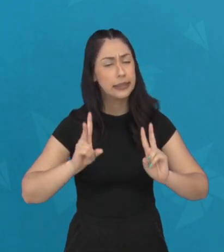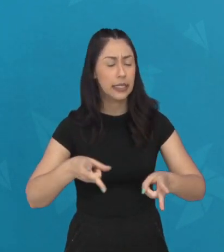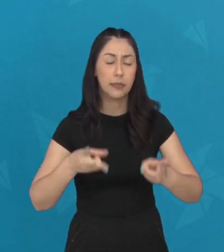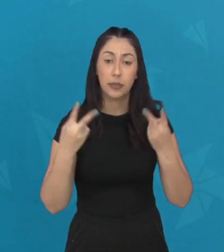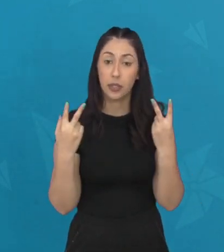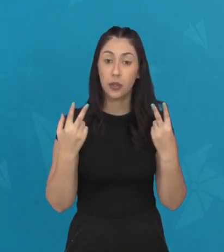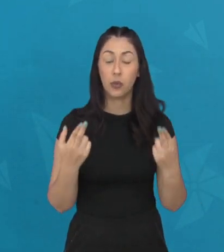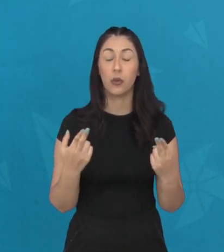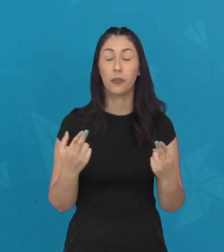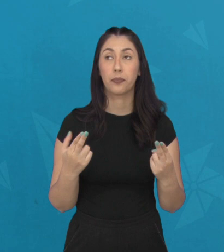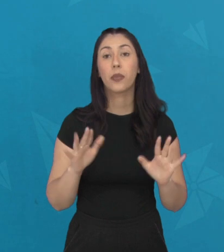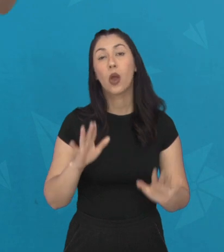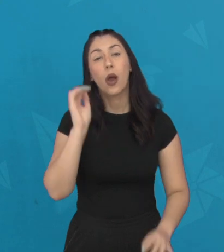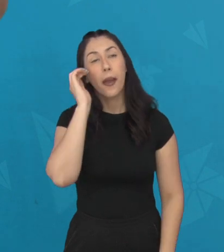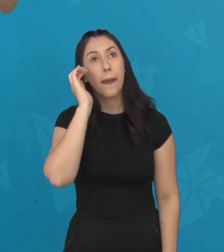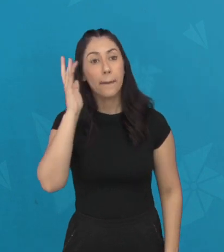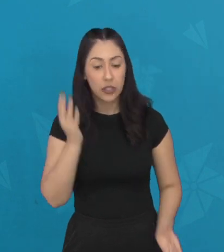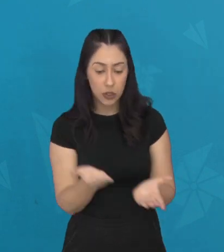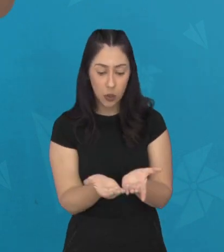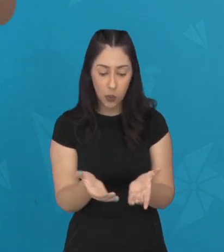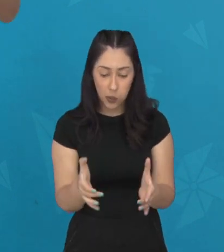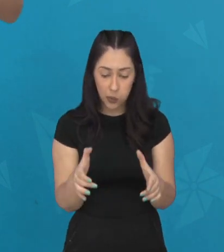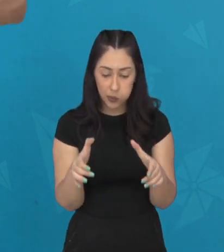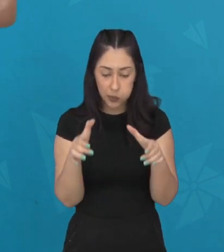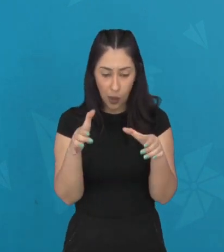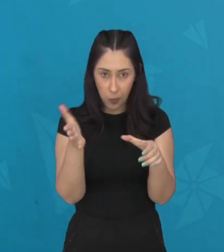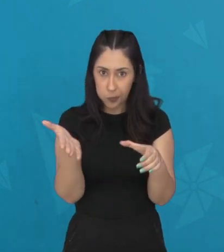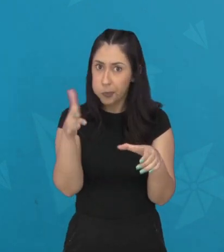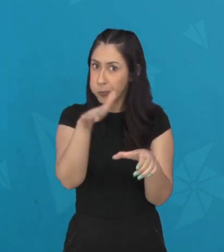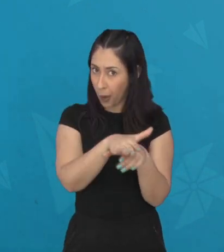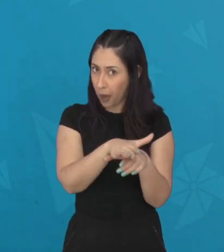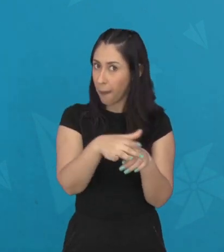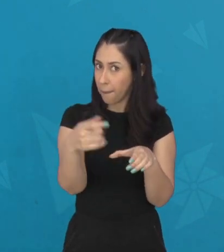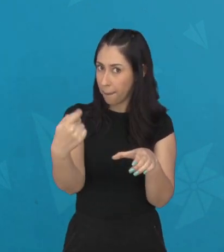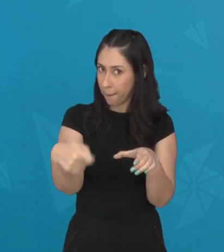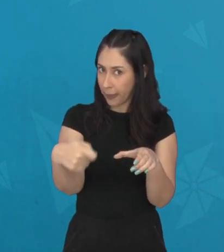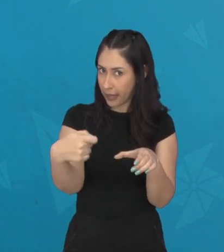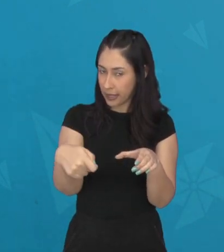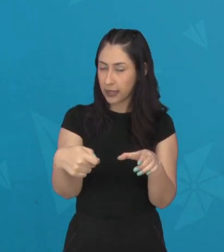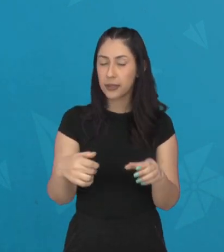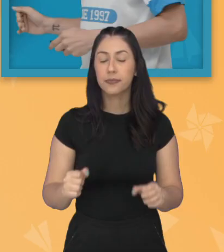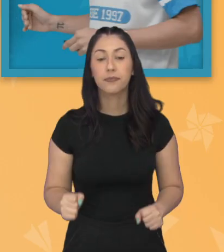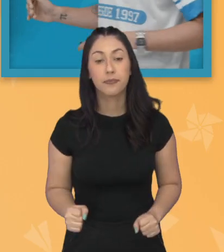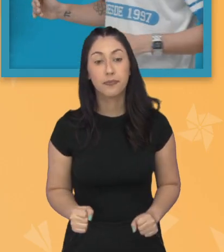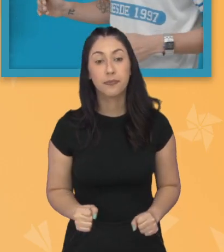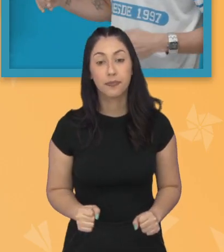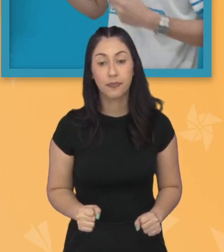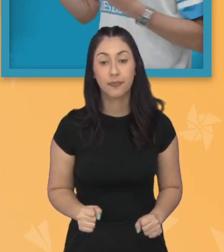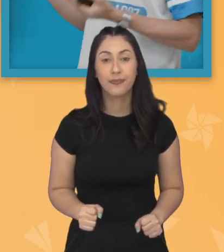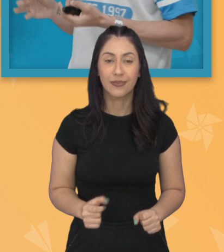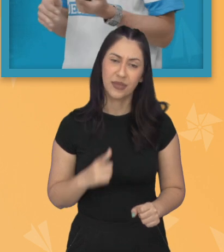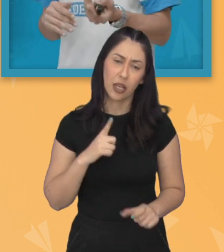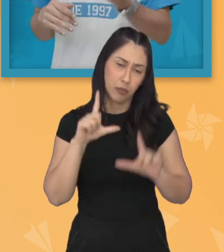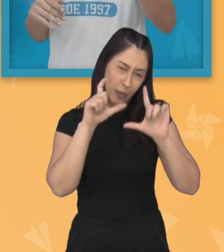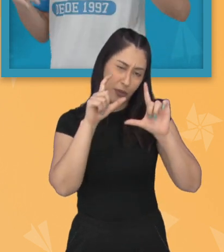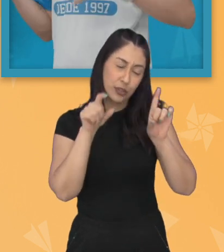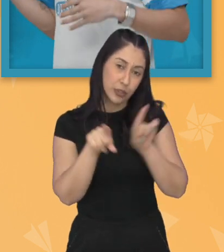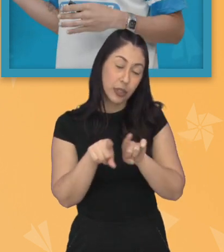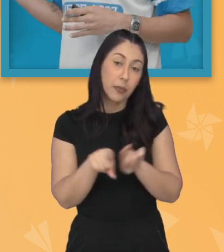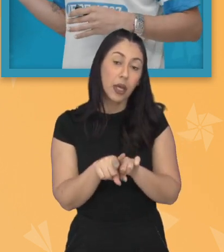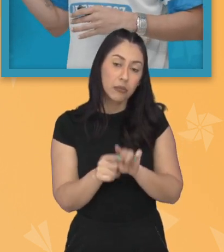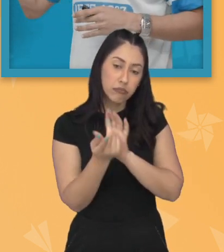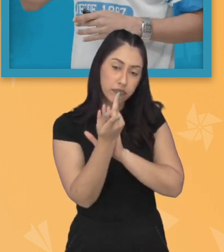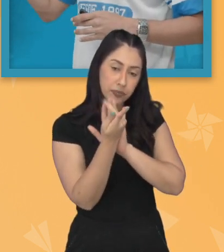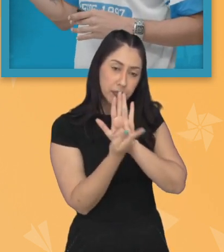um recipiente fechado, de um sistema isolado. Outro aqui também um retrato dele. Né? E como